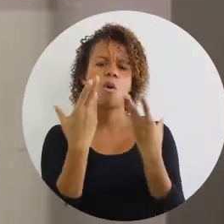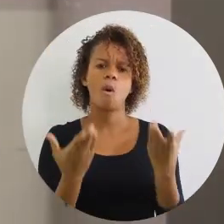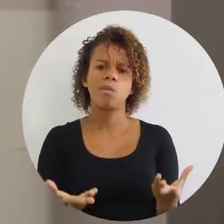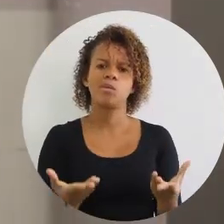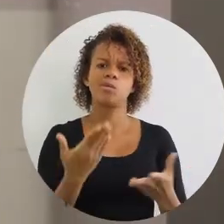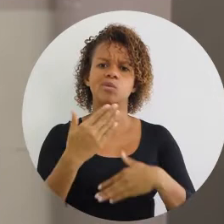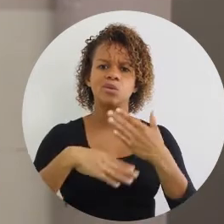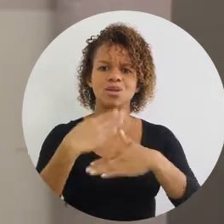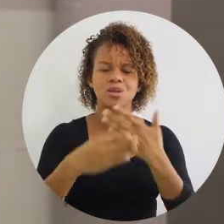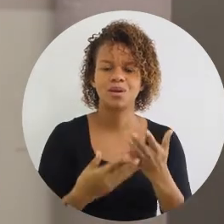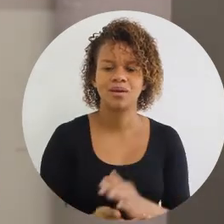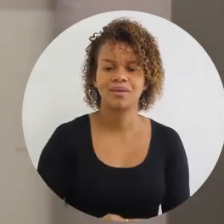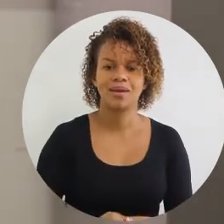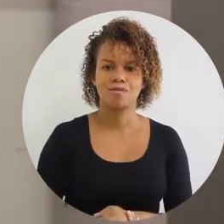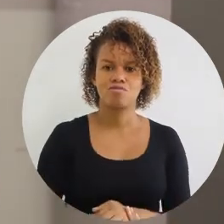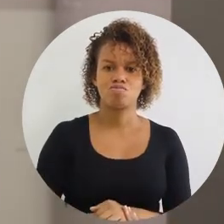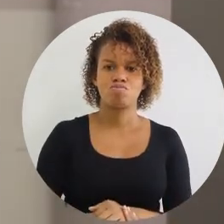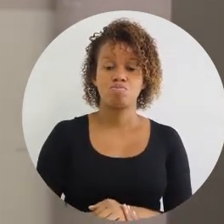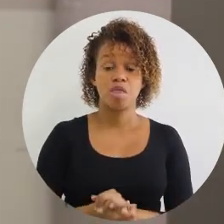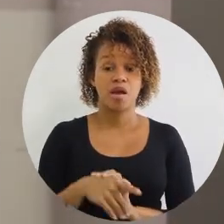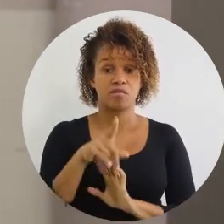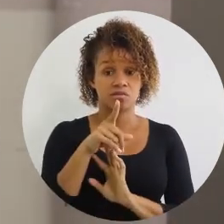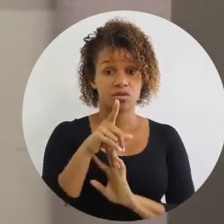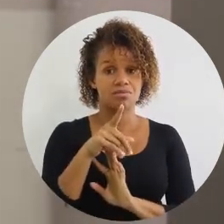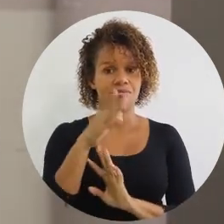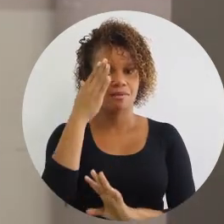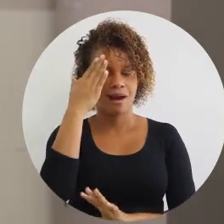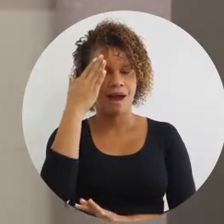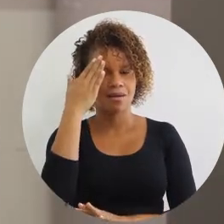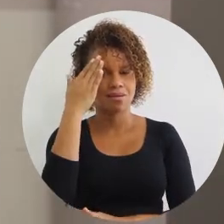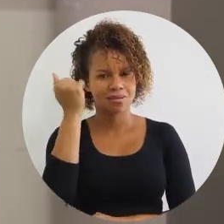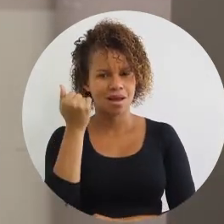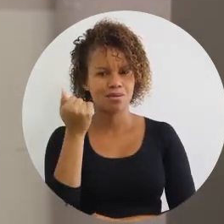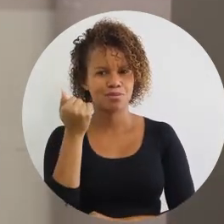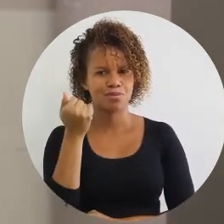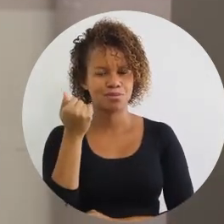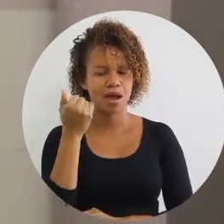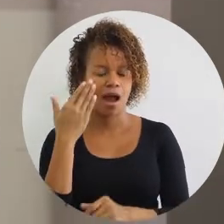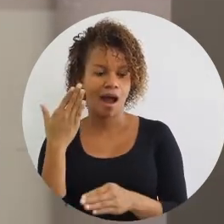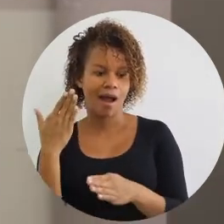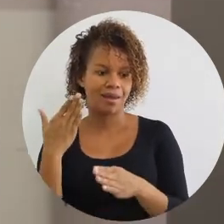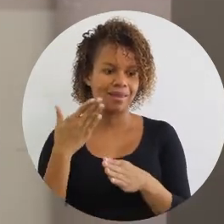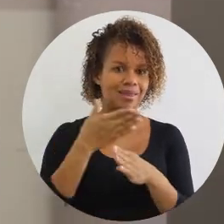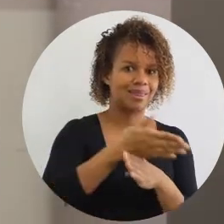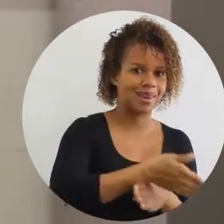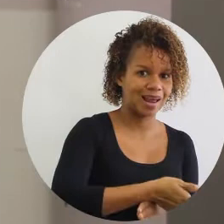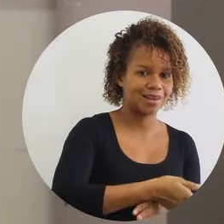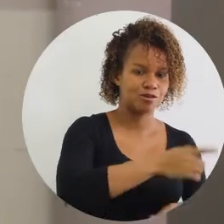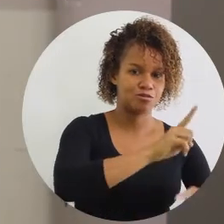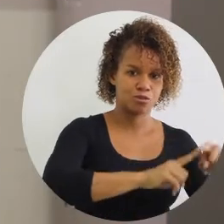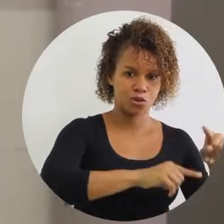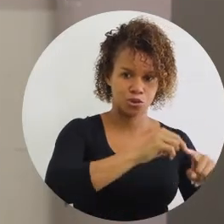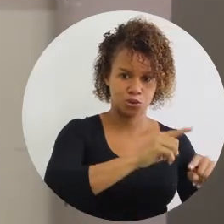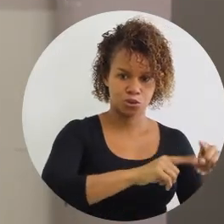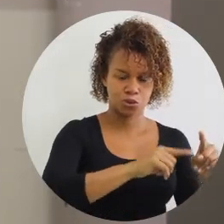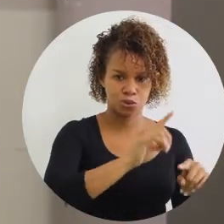admissão temporária? Como o nome diz, você admite a entrada de um determinado produto